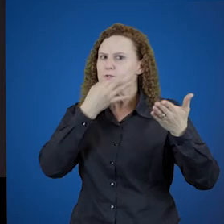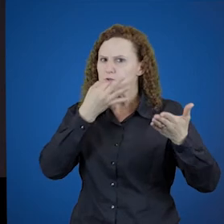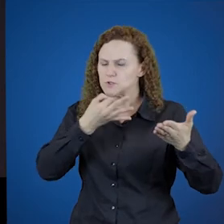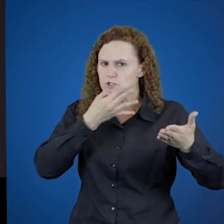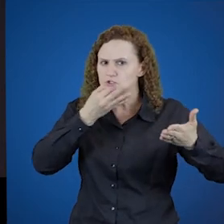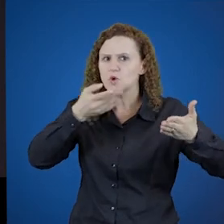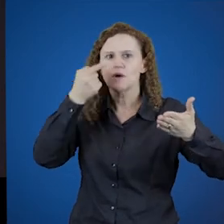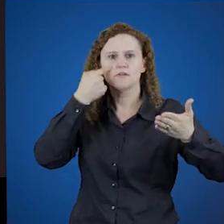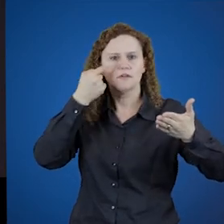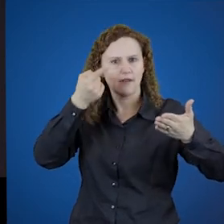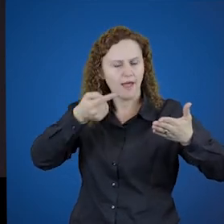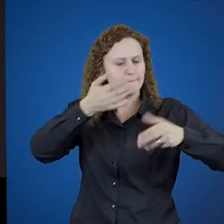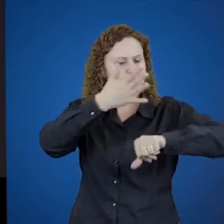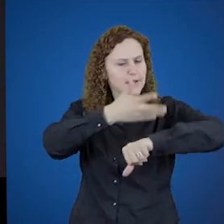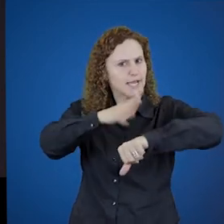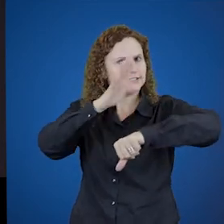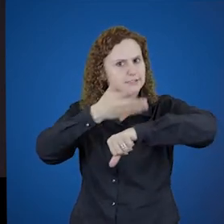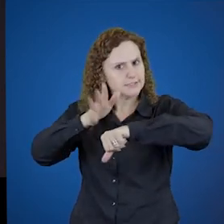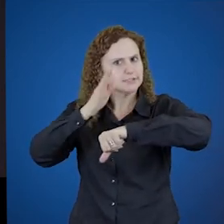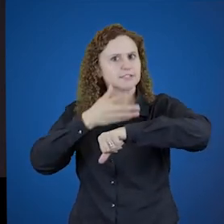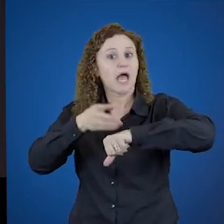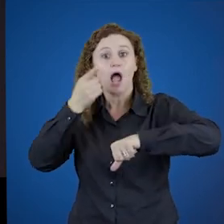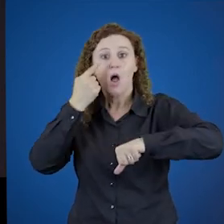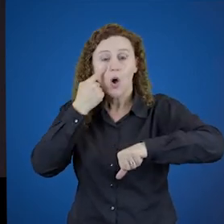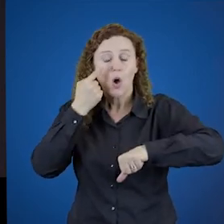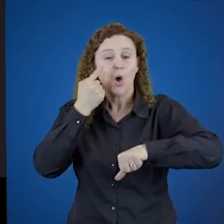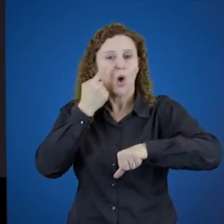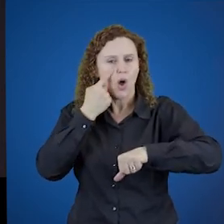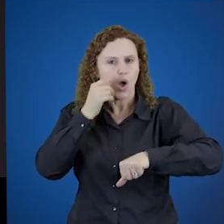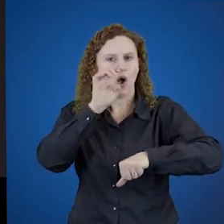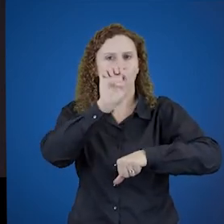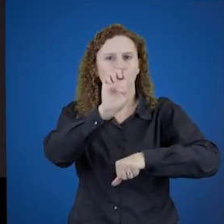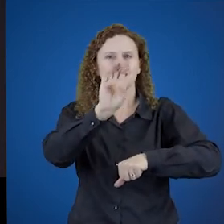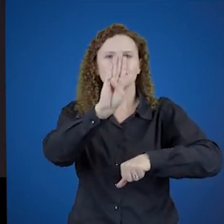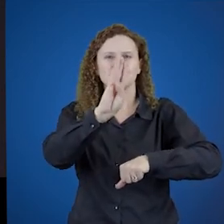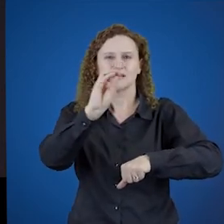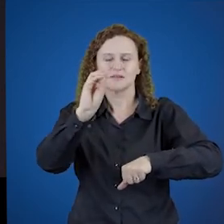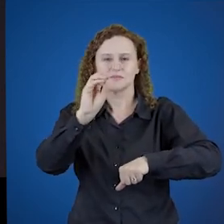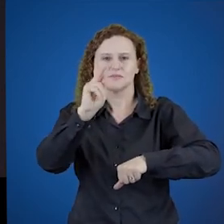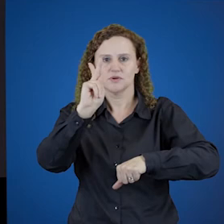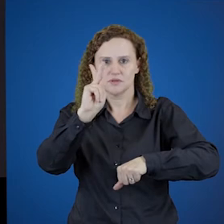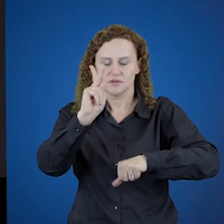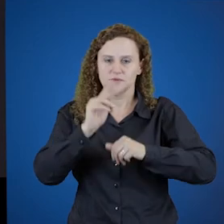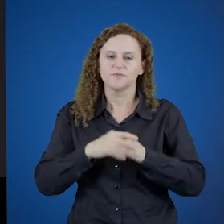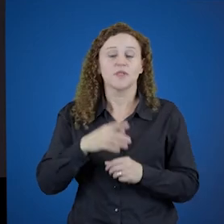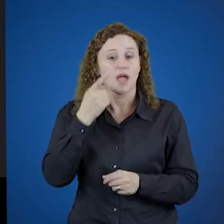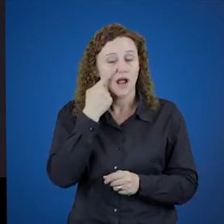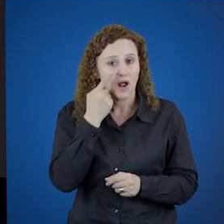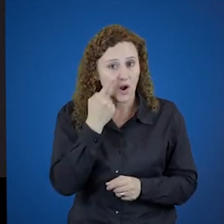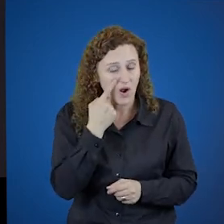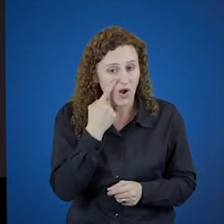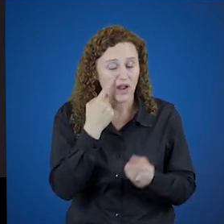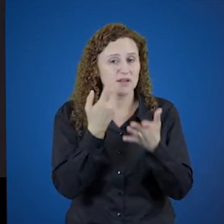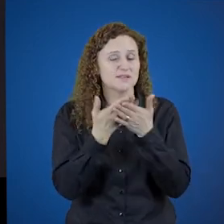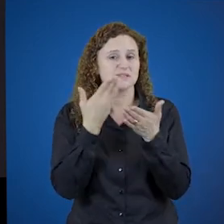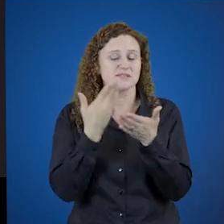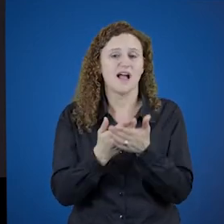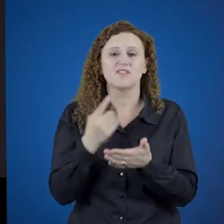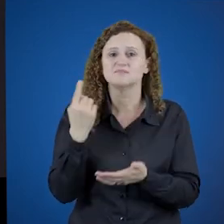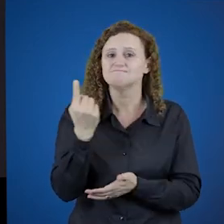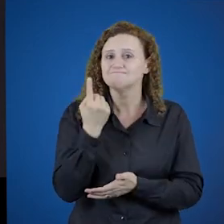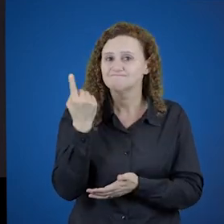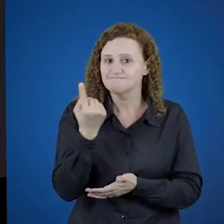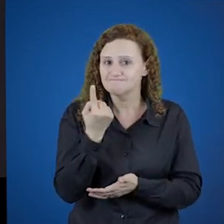exercícios para que vocês treinem também no e-book bastantes é sugestões e